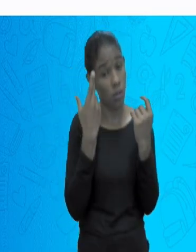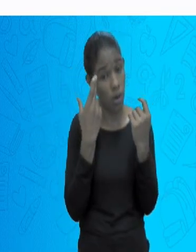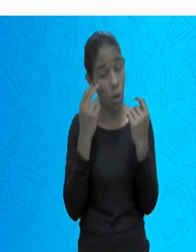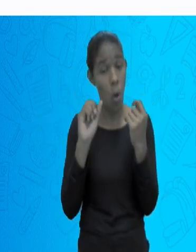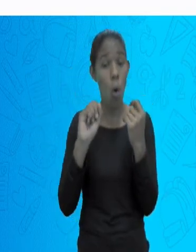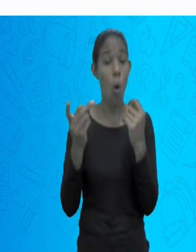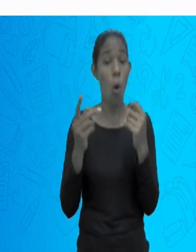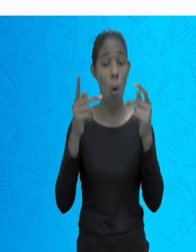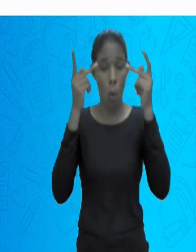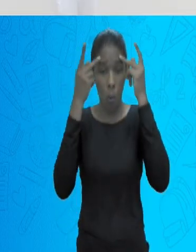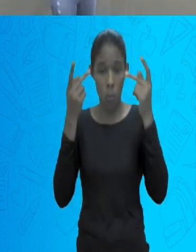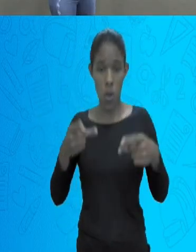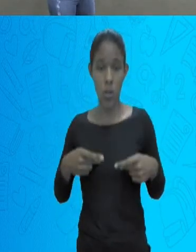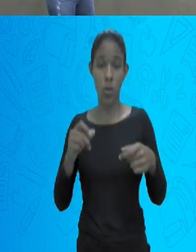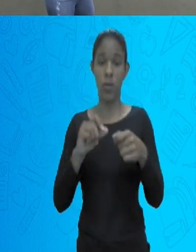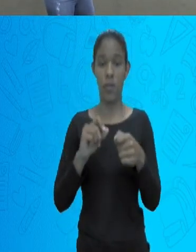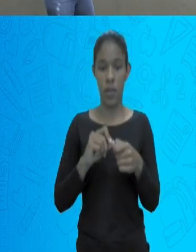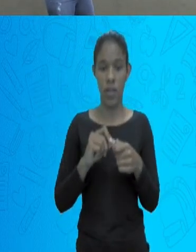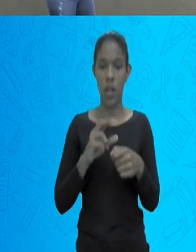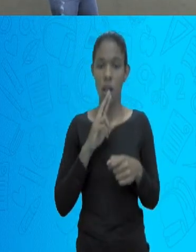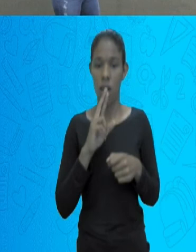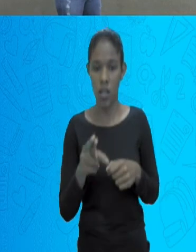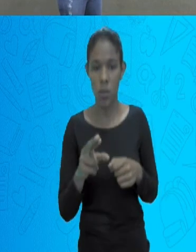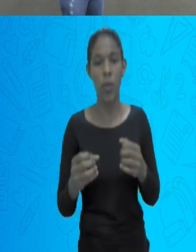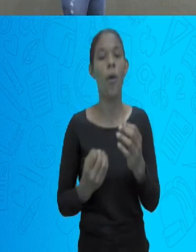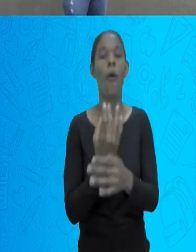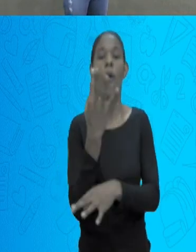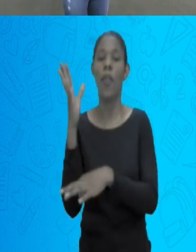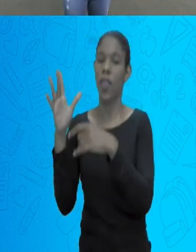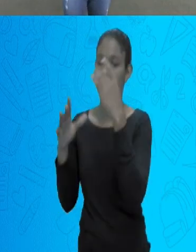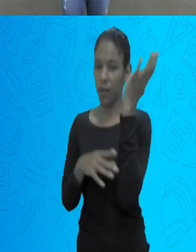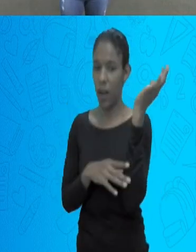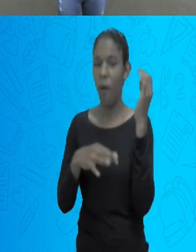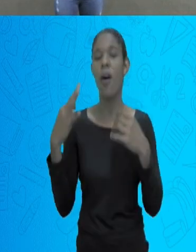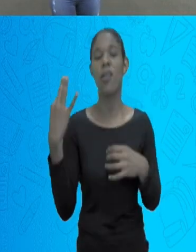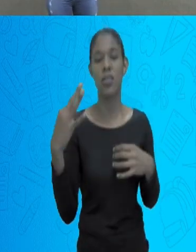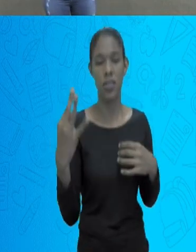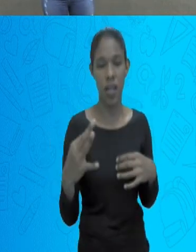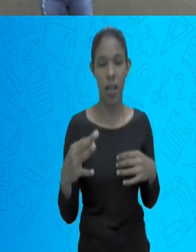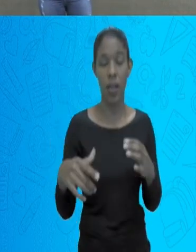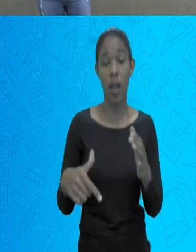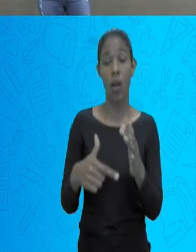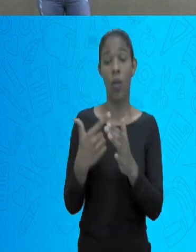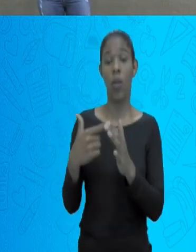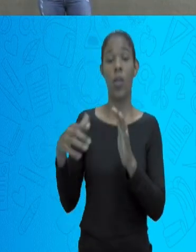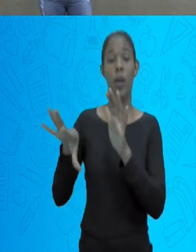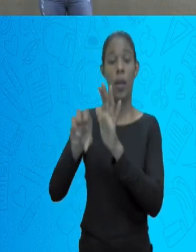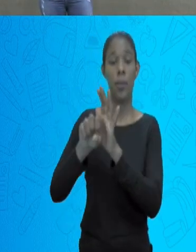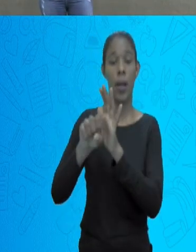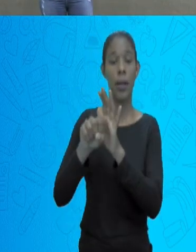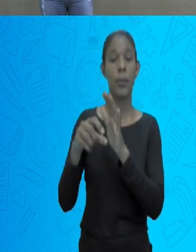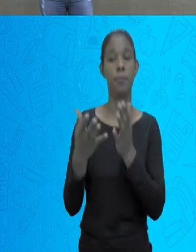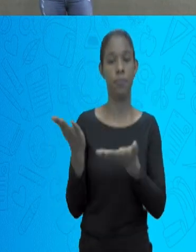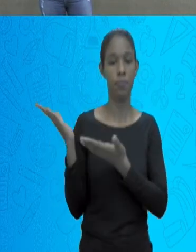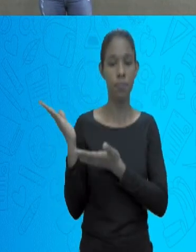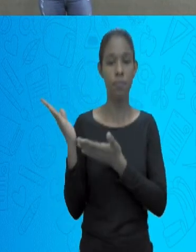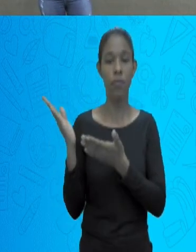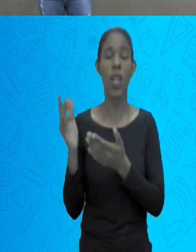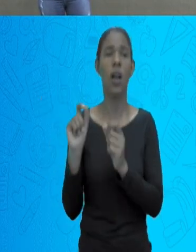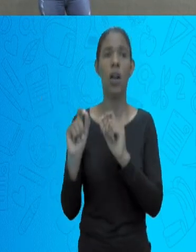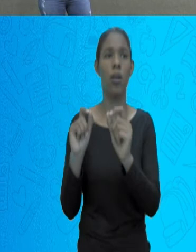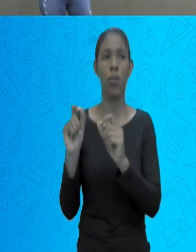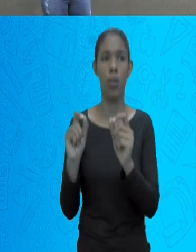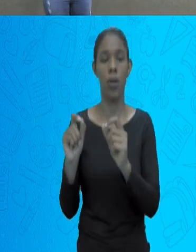respondeu natural, você acertou. Número 2. Aqui a gente tem uma paisagem, vamos observar, ela é natural ou